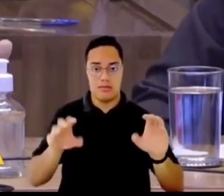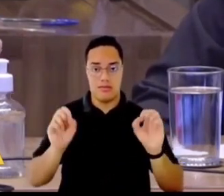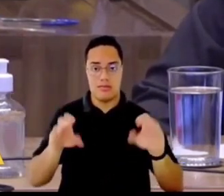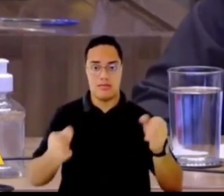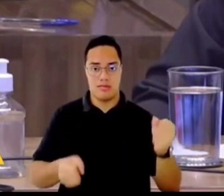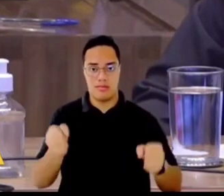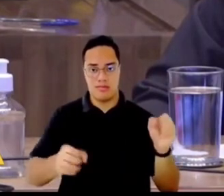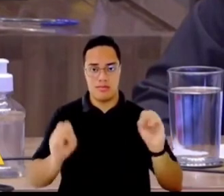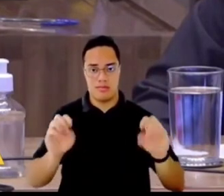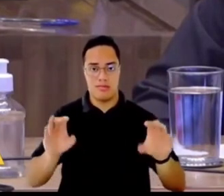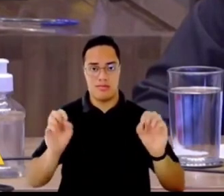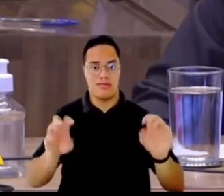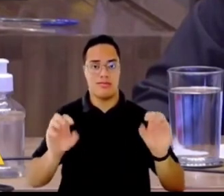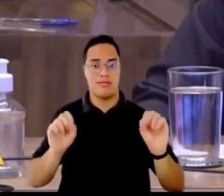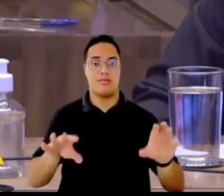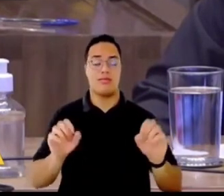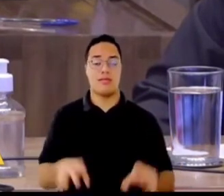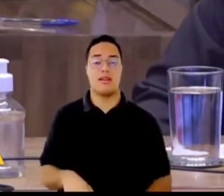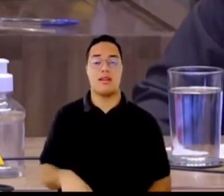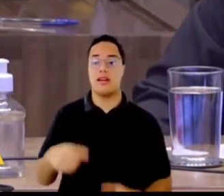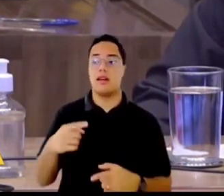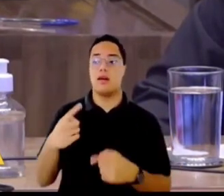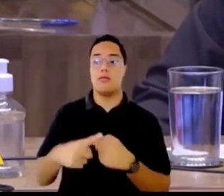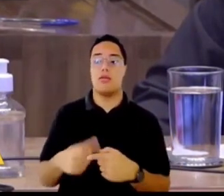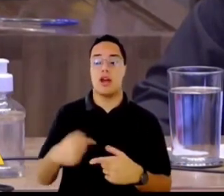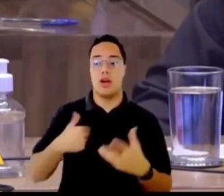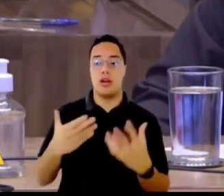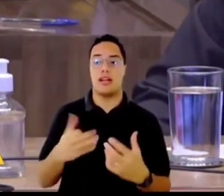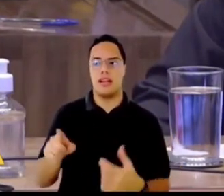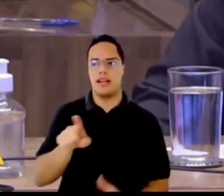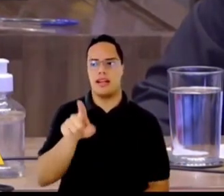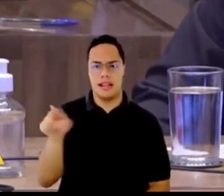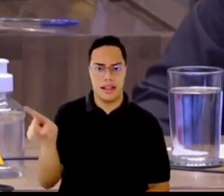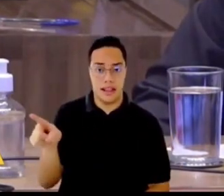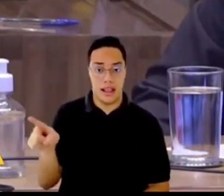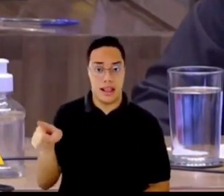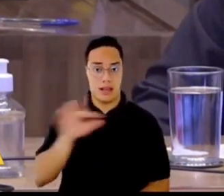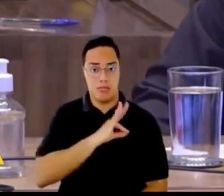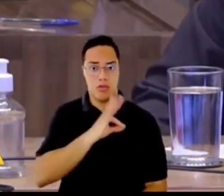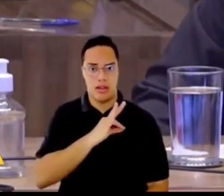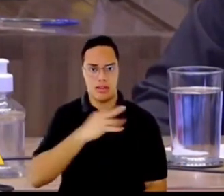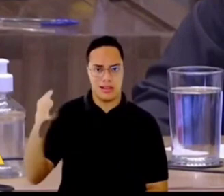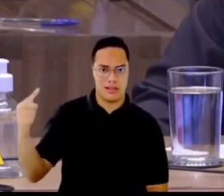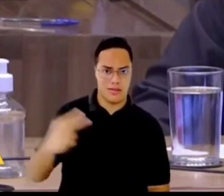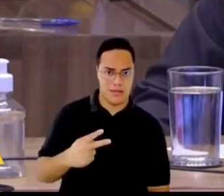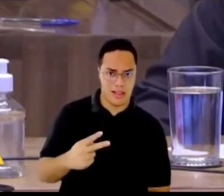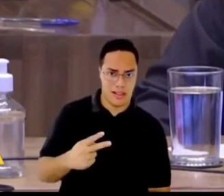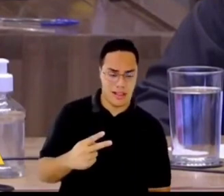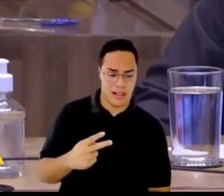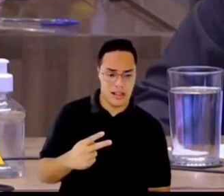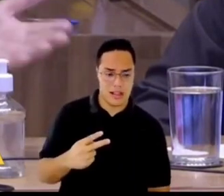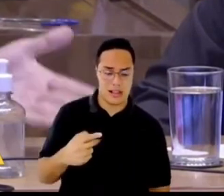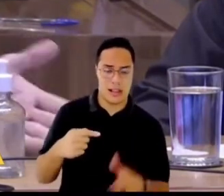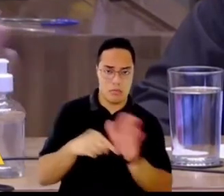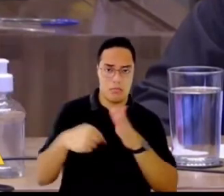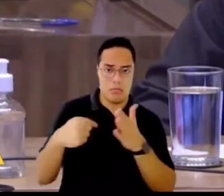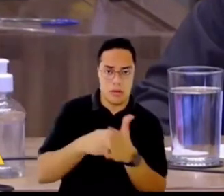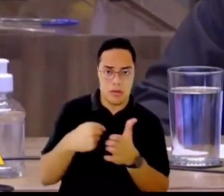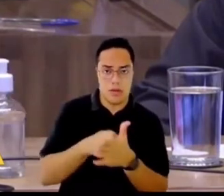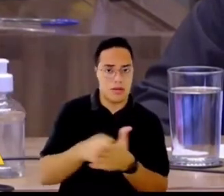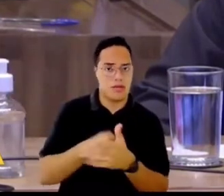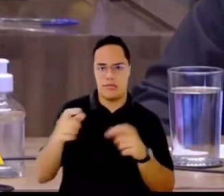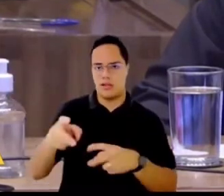na intenção de que eles pudessem perceber algo e seguir e abordar a gente, mas eles não perceberam, estavam focados